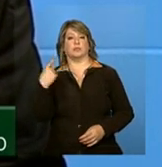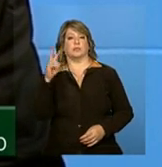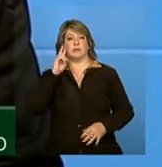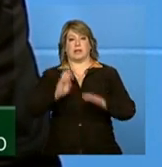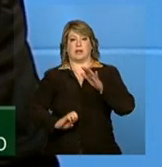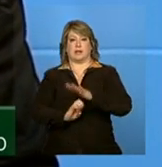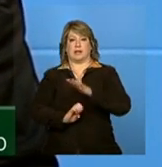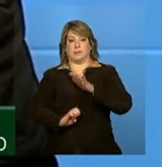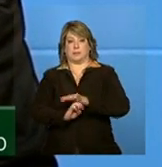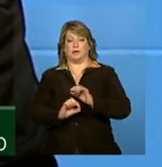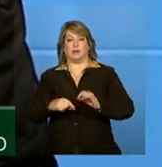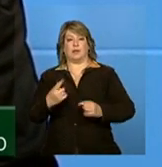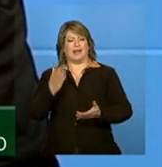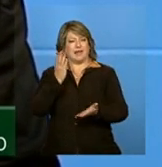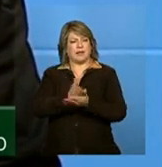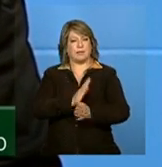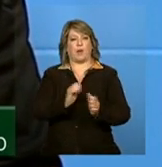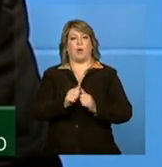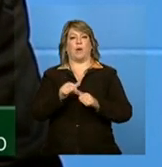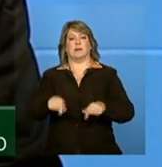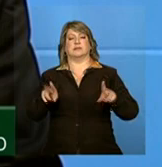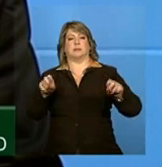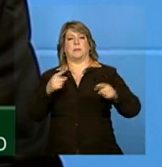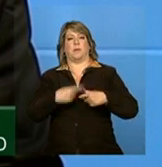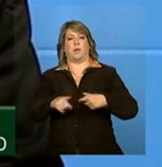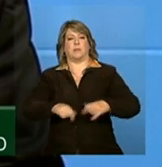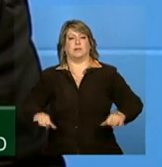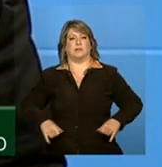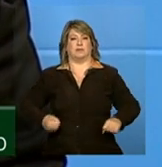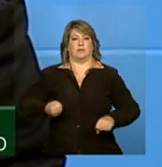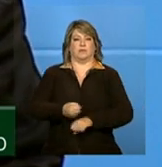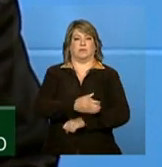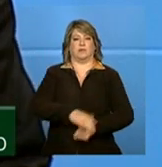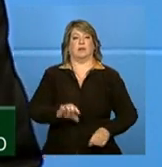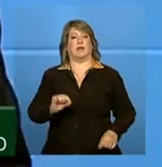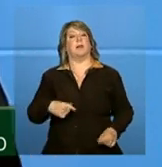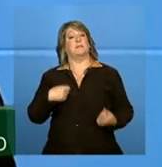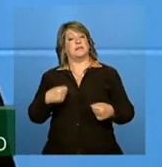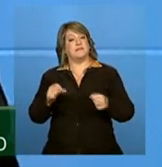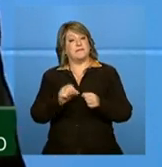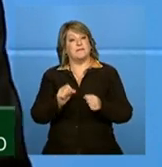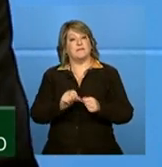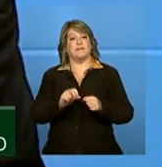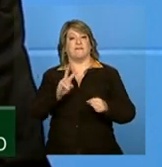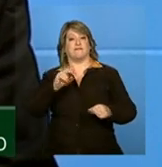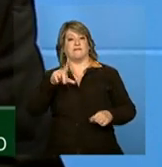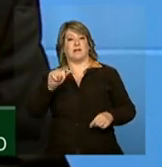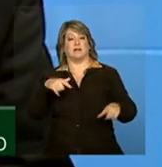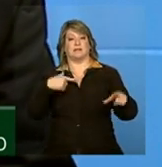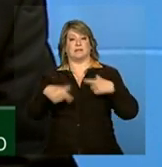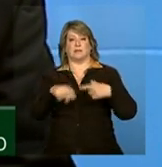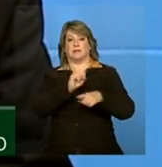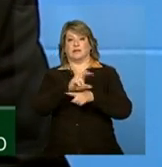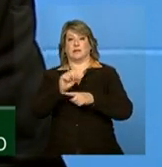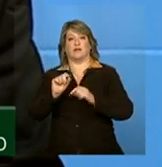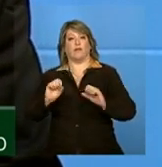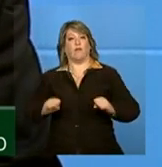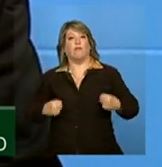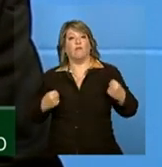para erradicação do trabalho infantil, criação de empregos sustentáveis e o fortalecimento daqueles já